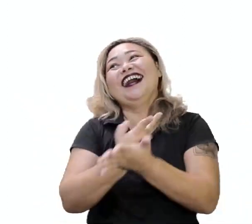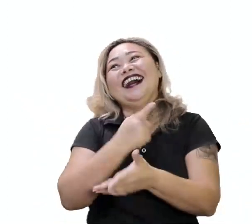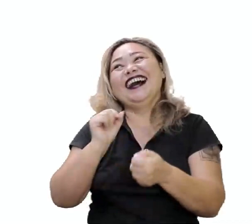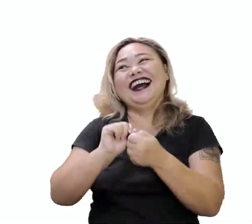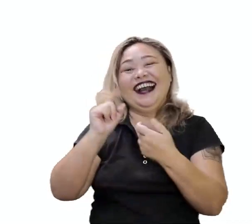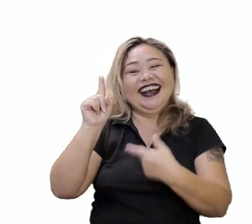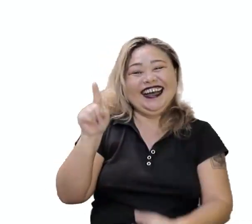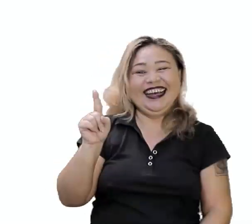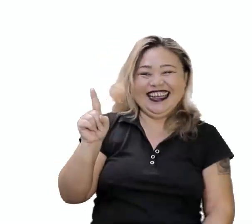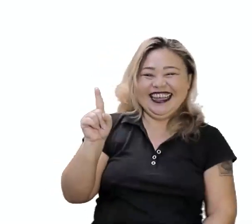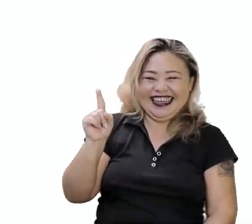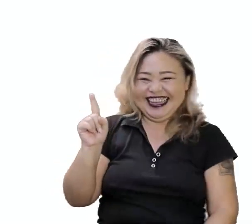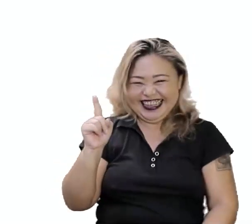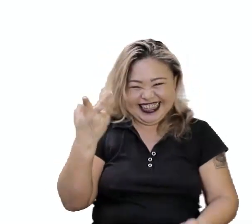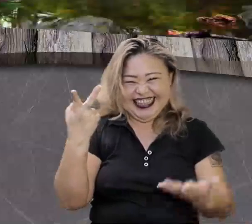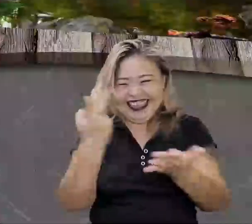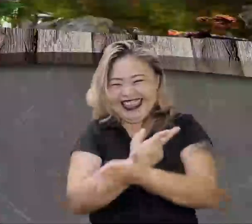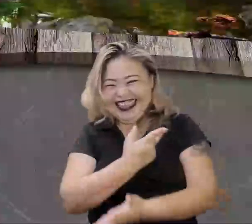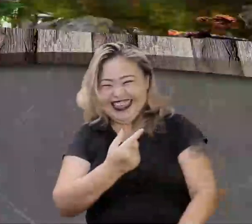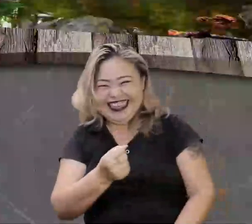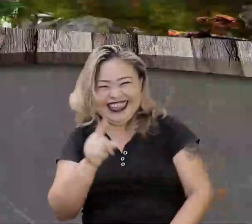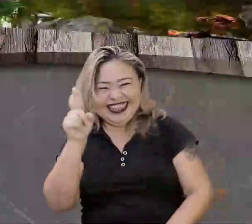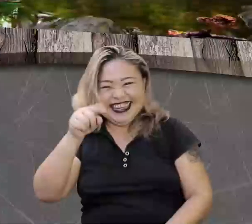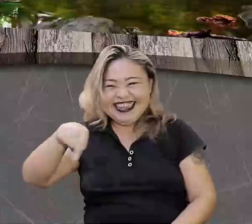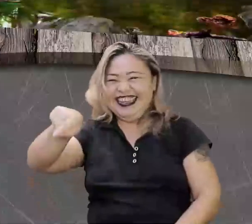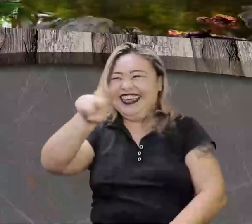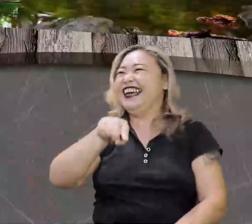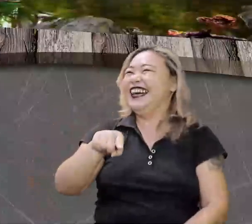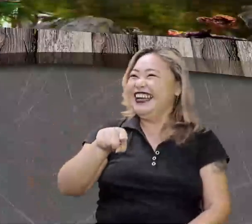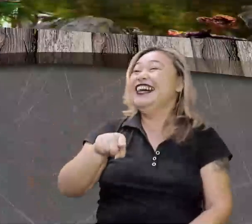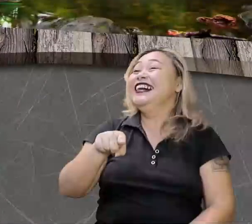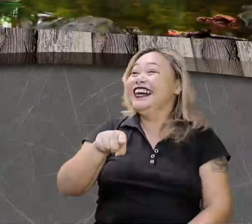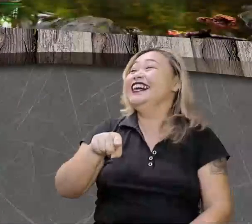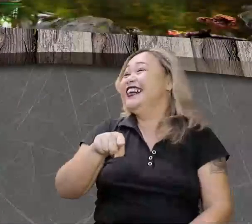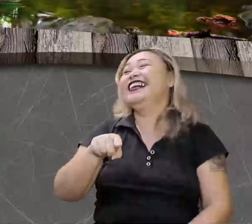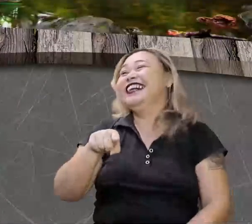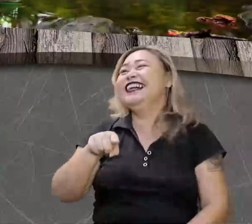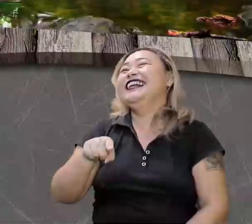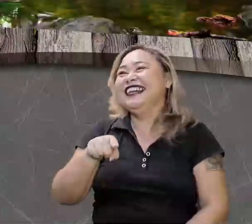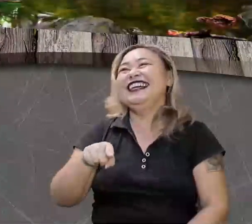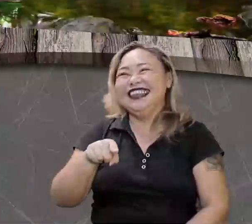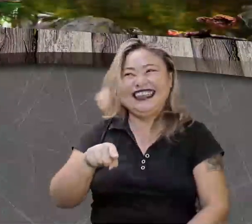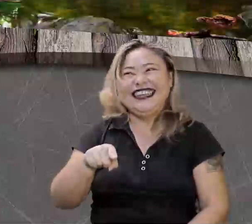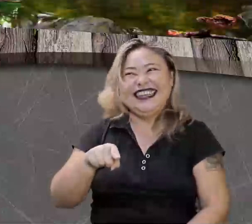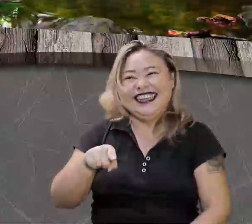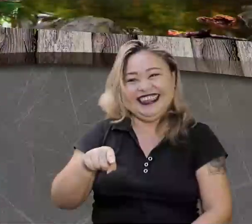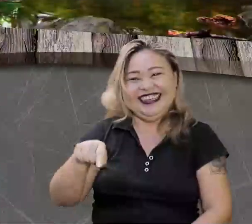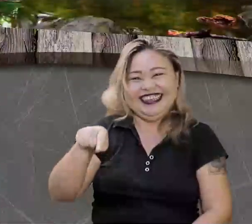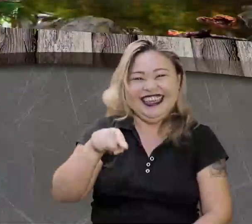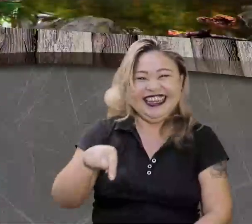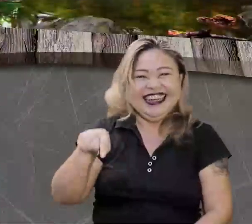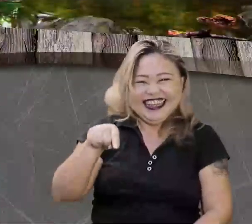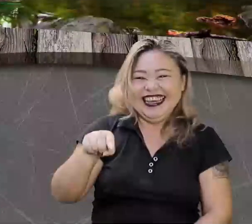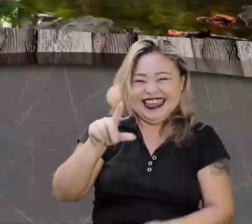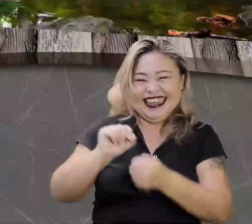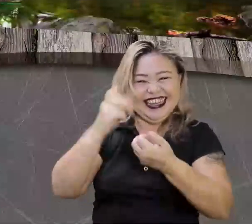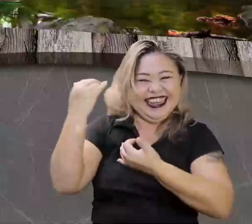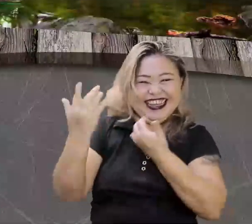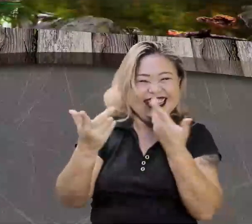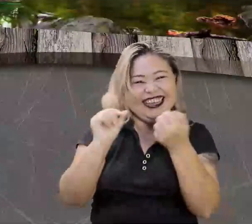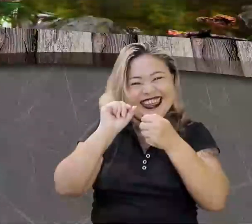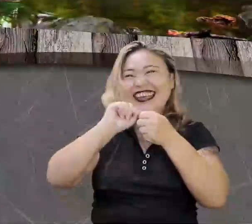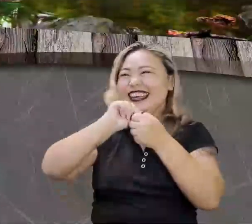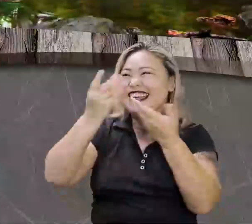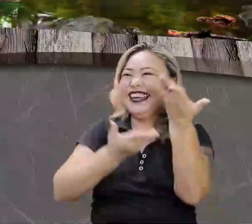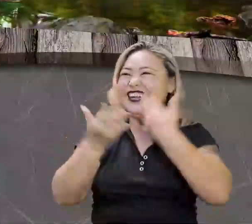Olha aqui pra mim. Gente, esse povo é o povo gaiado da mediação, né? Fico fazendo brincadeira